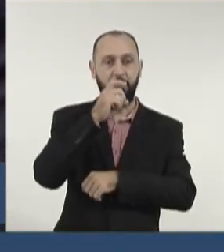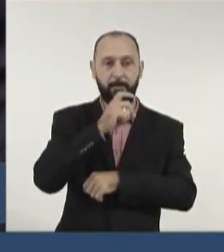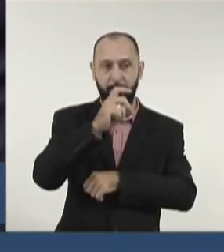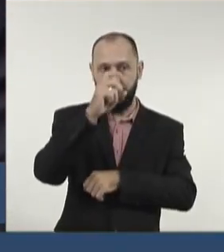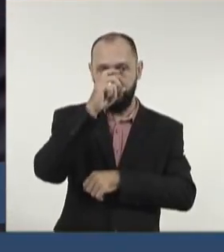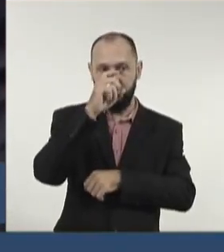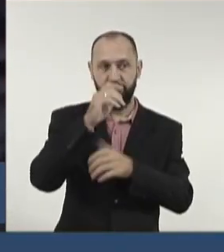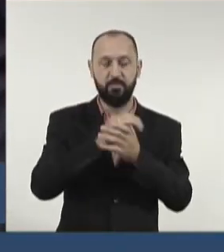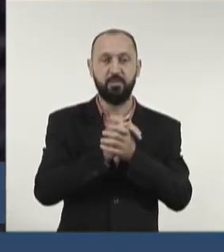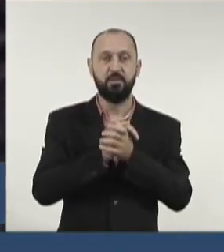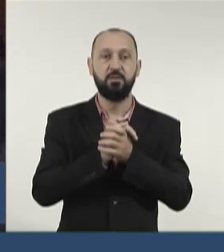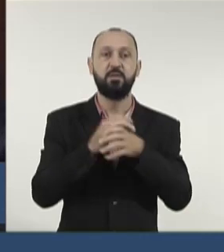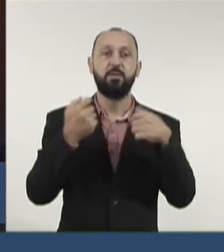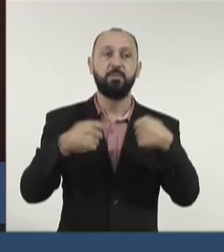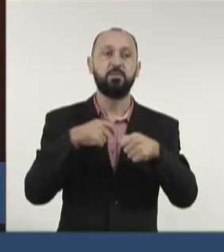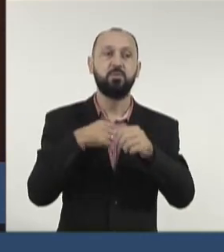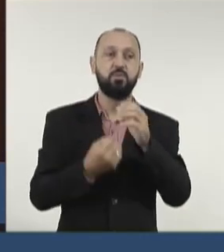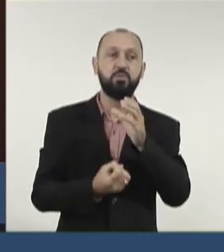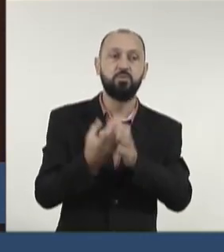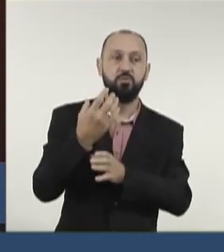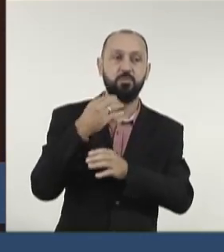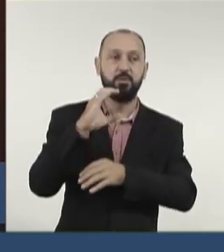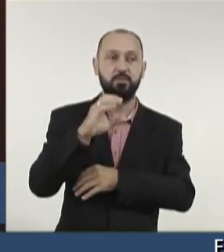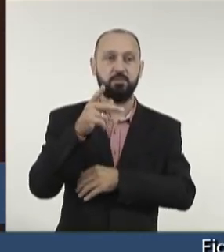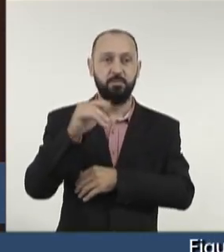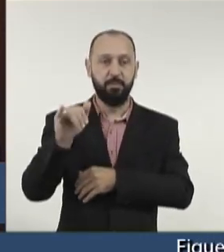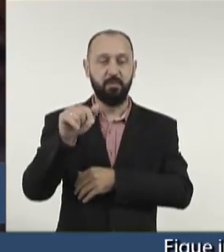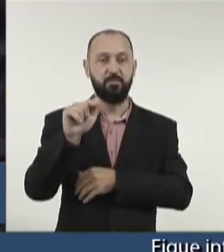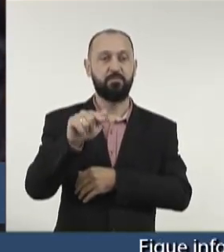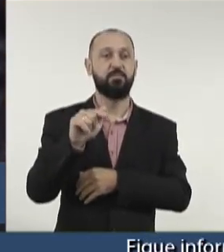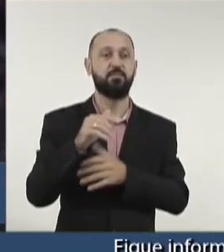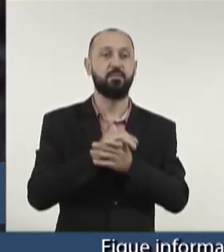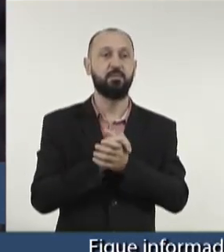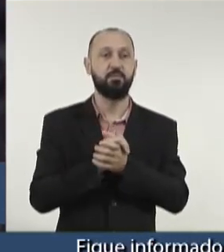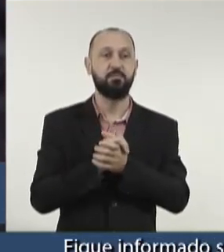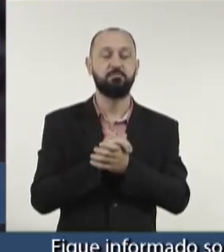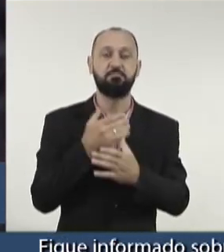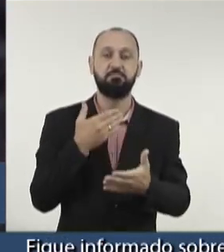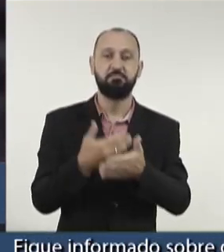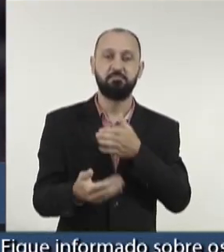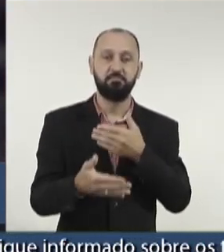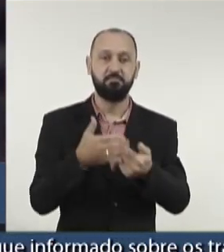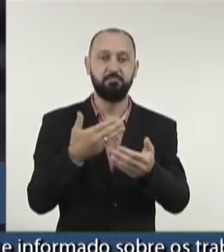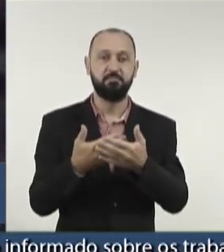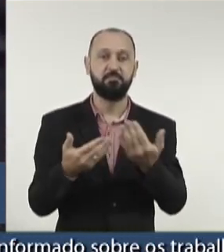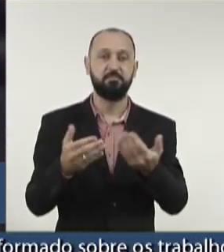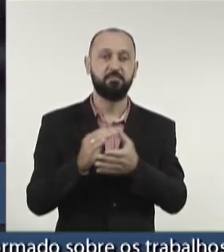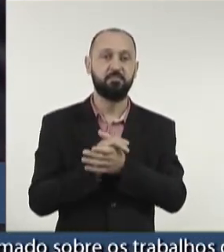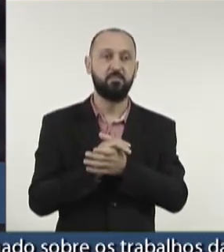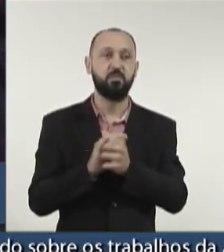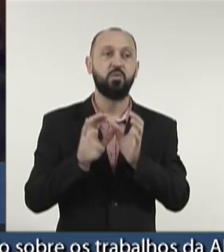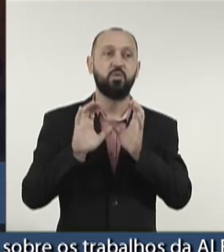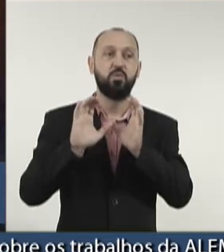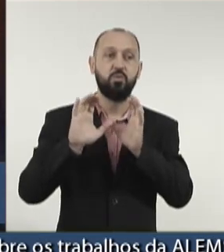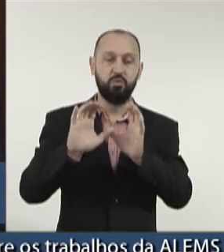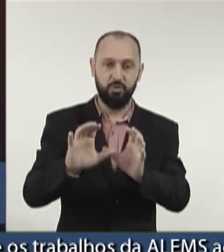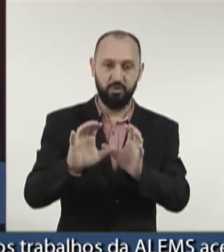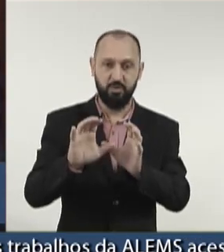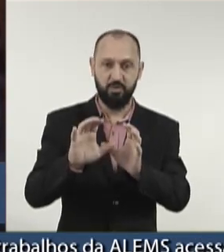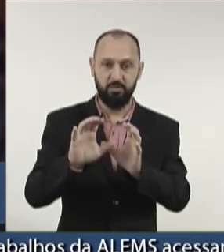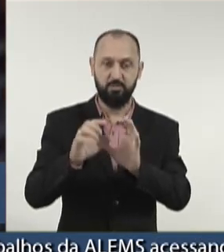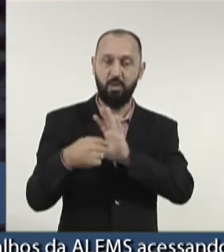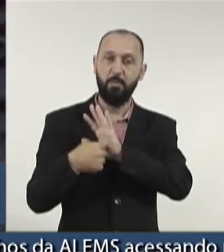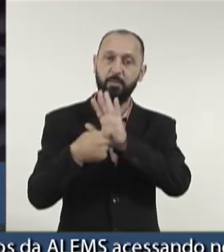PT, sobre a necessidade de implementar uma CPI na Cacems, seja pela forma como veio